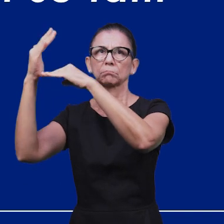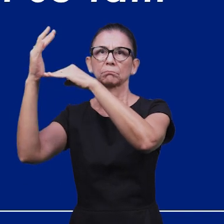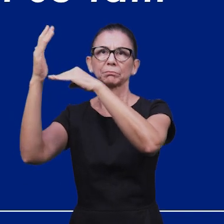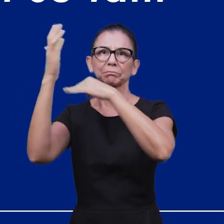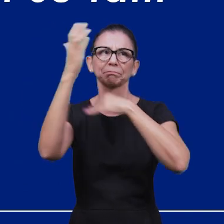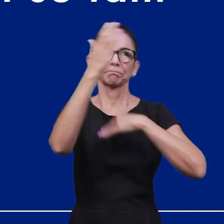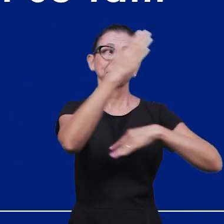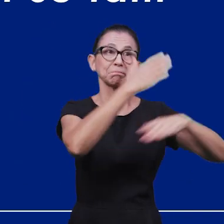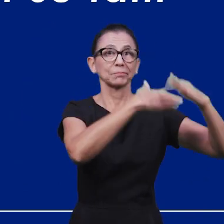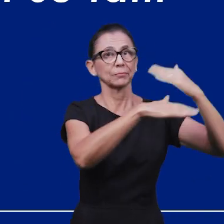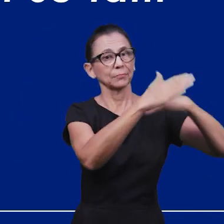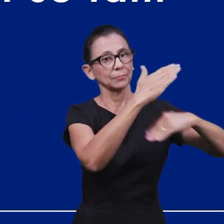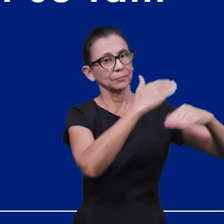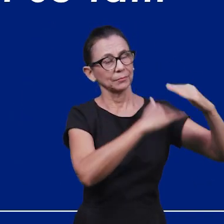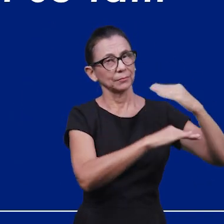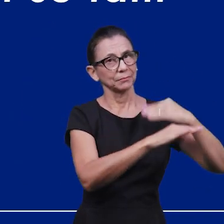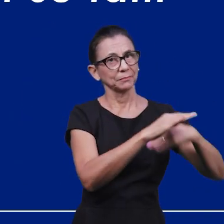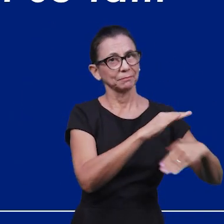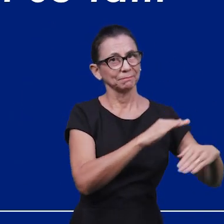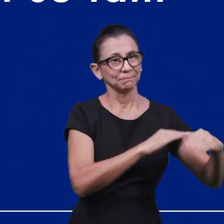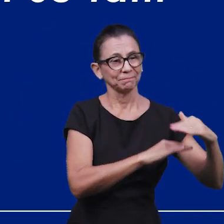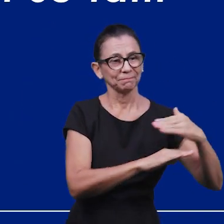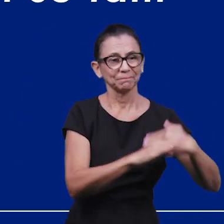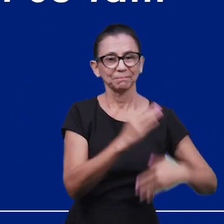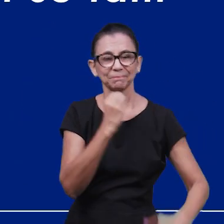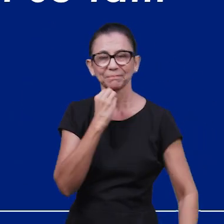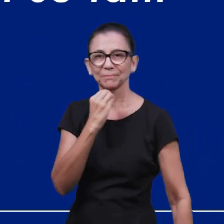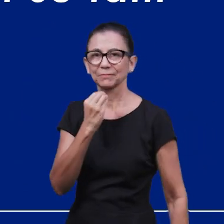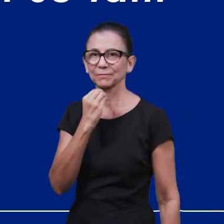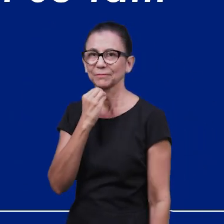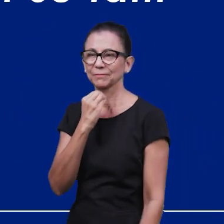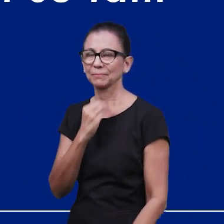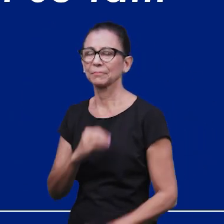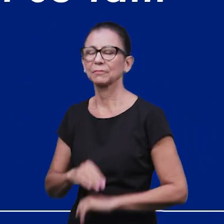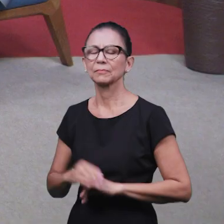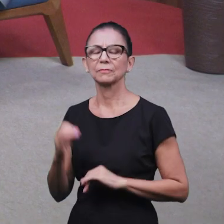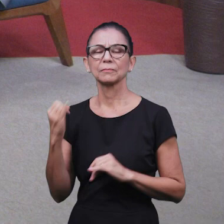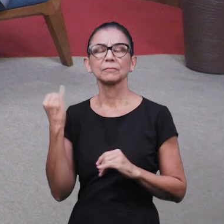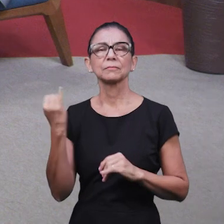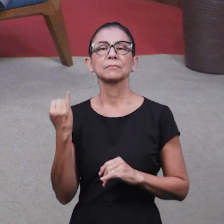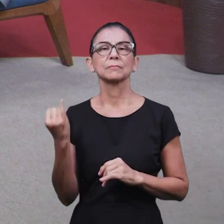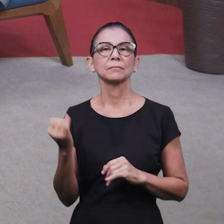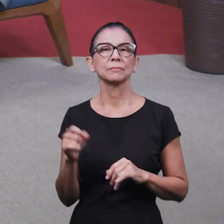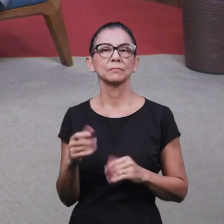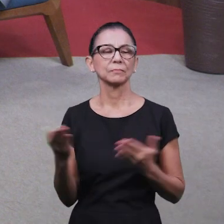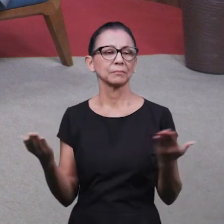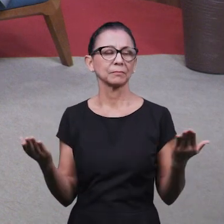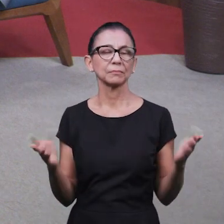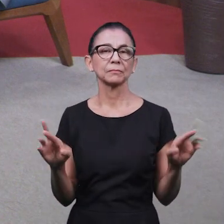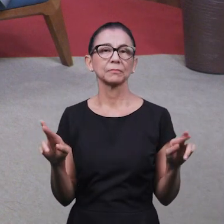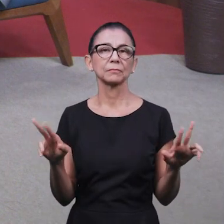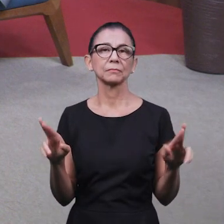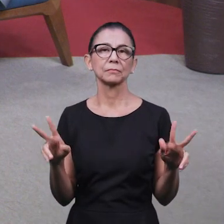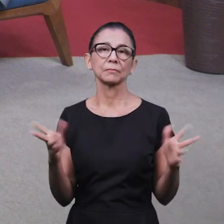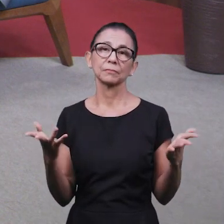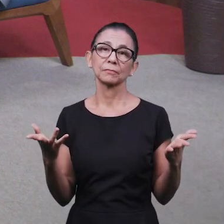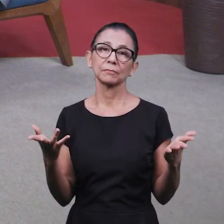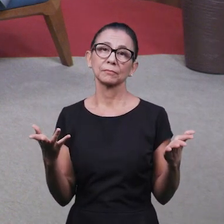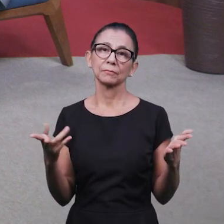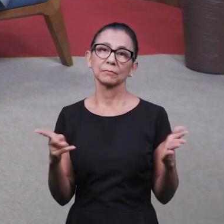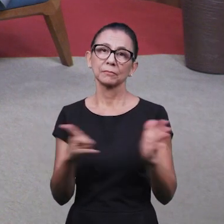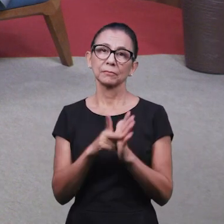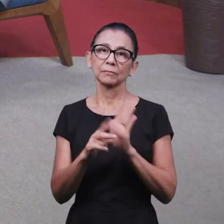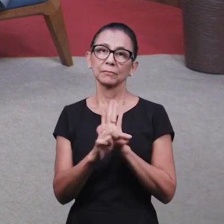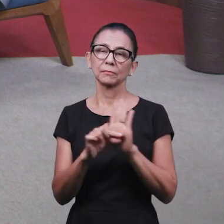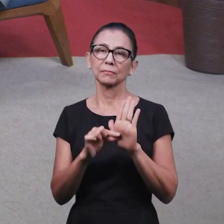mas os da casa de Saul se iam enfraquecendo. Então, qual a importância das oposições? O próprio